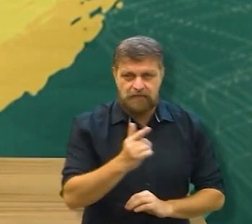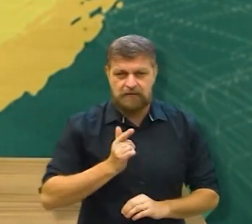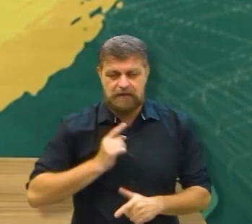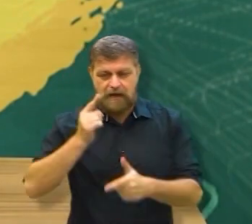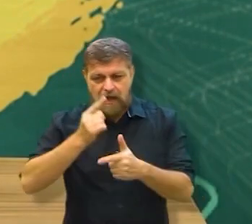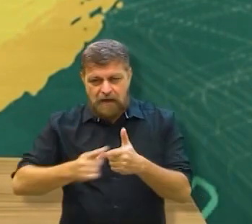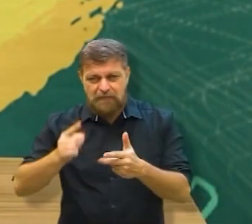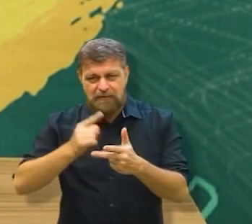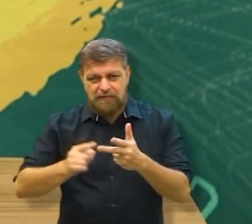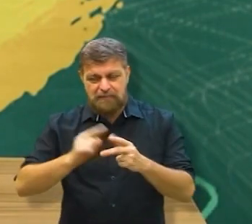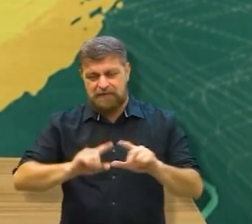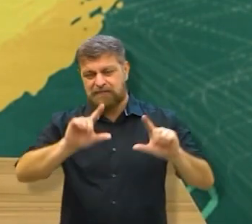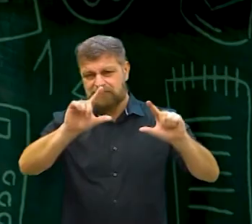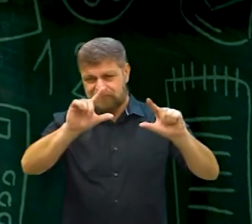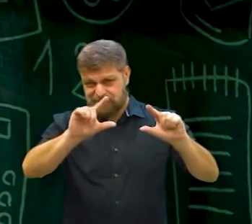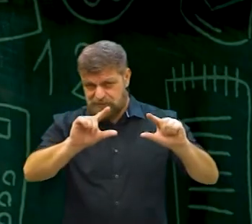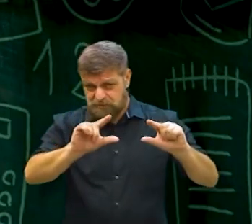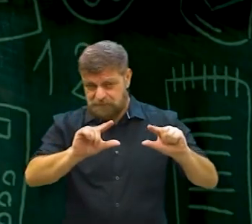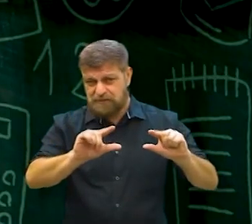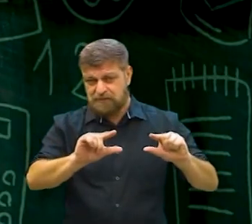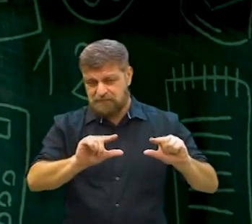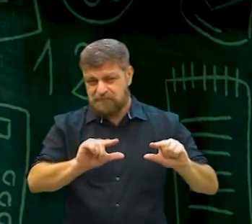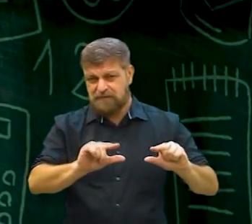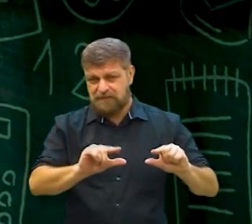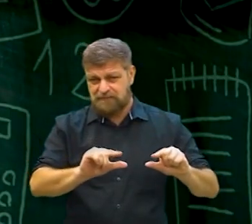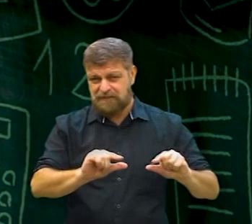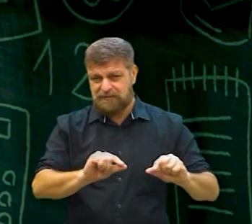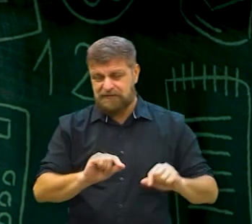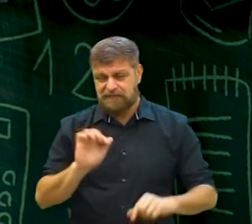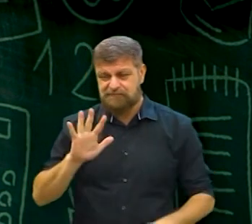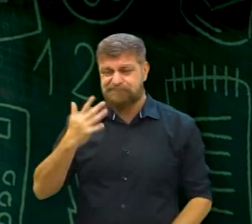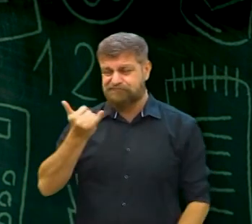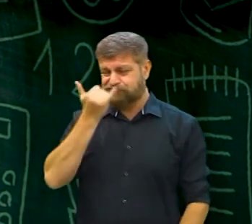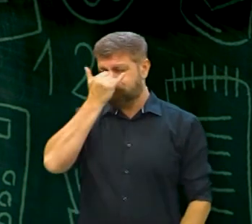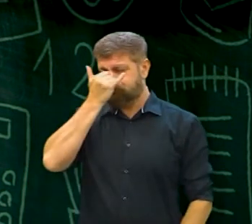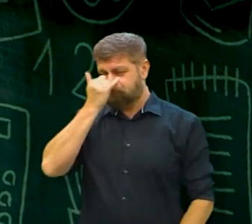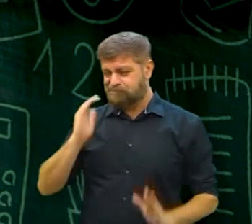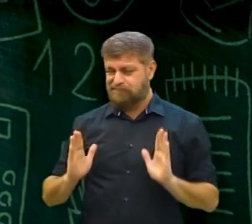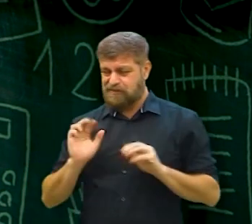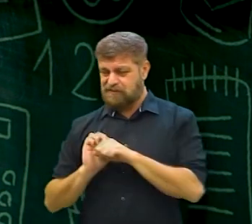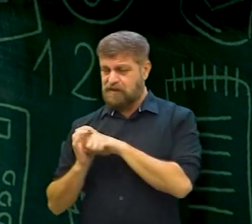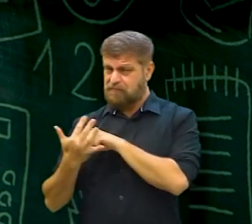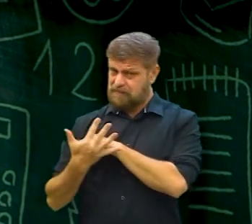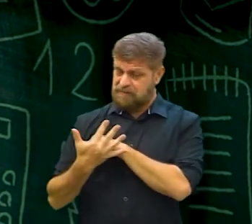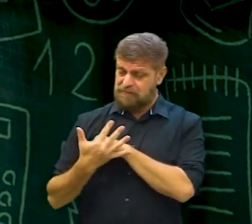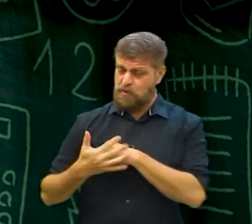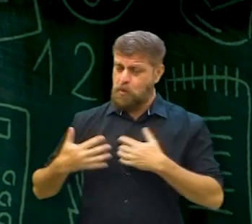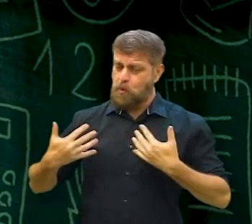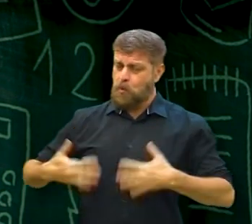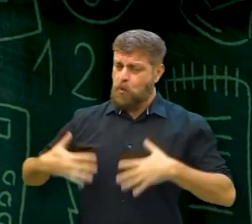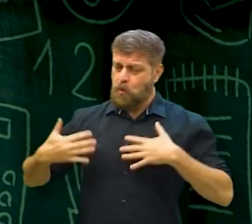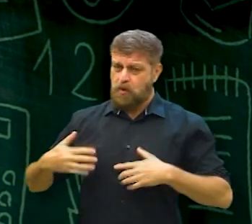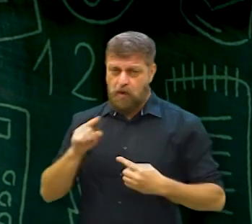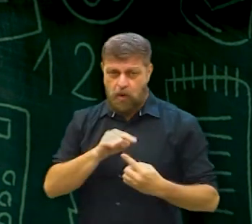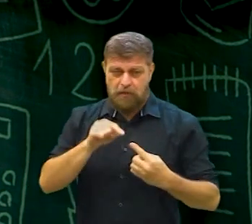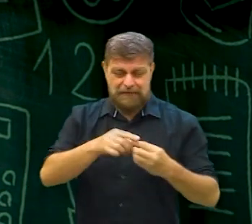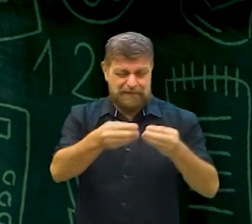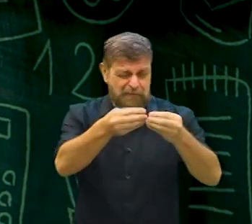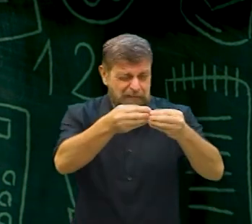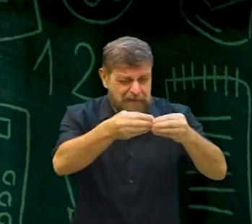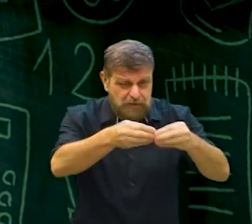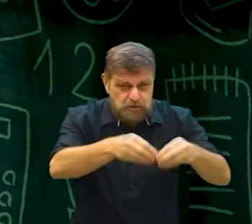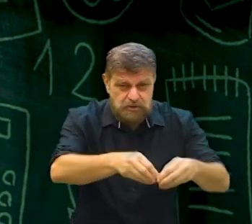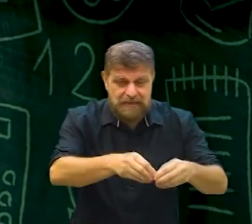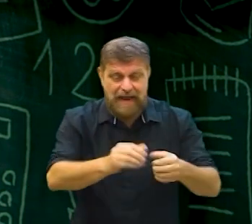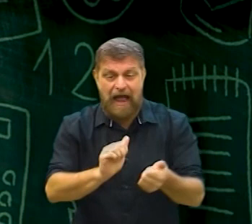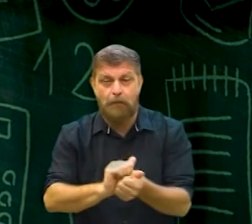fato, minimizar alguns impactos, não é, que foram causados aí durante a pandemia, para não